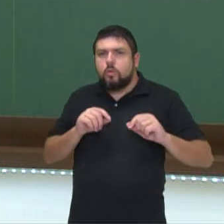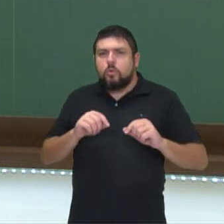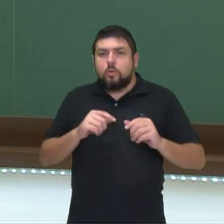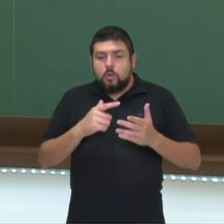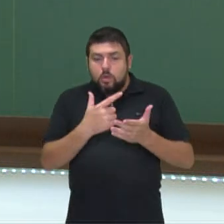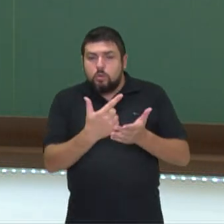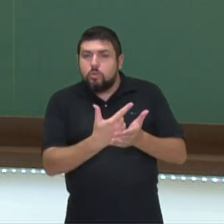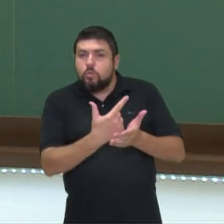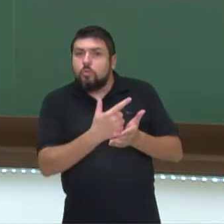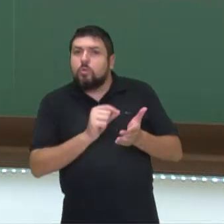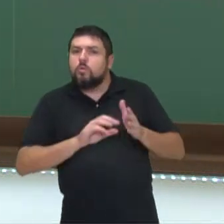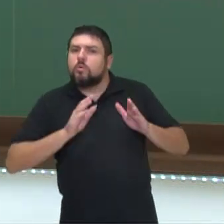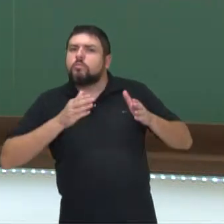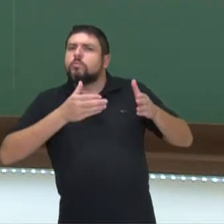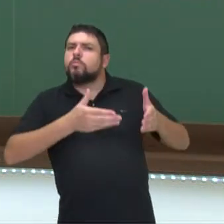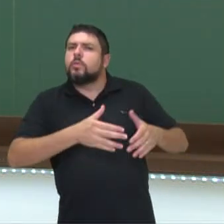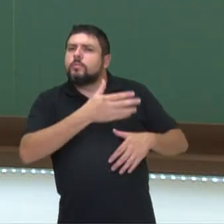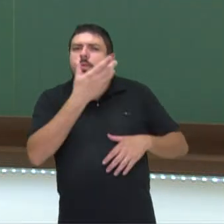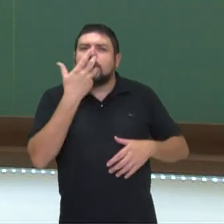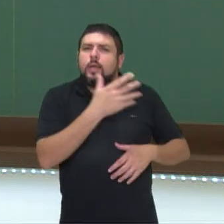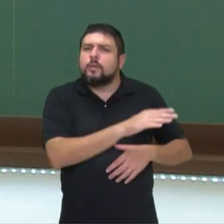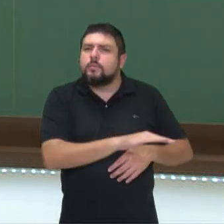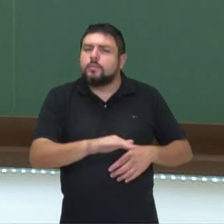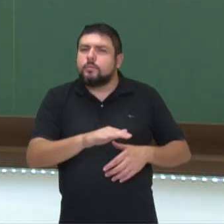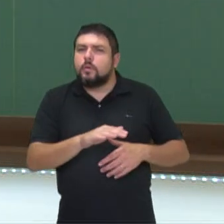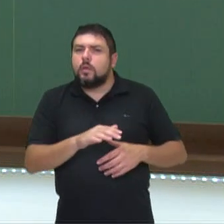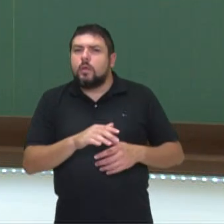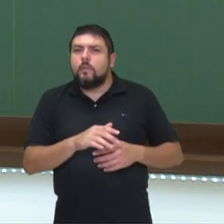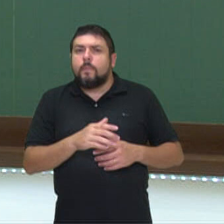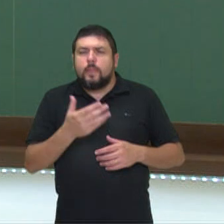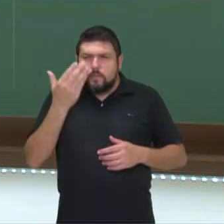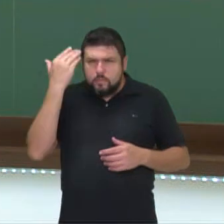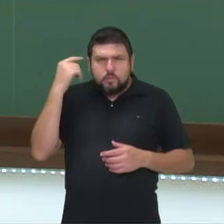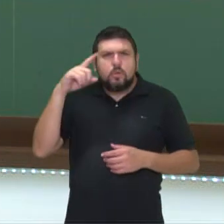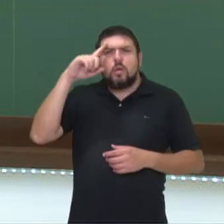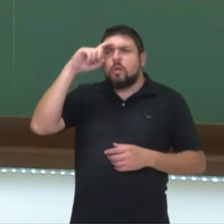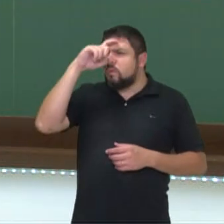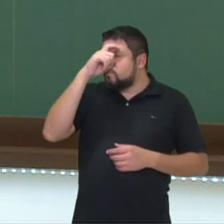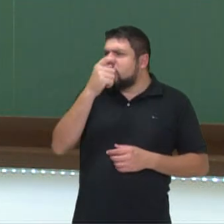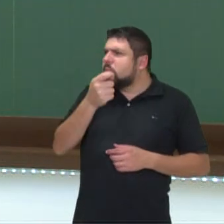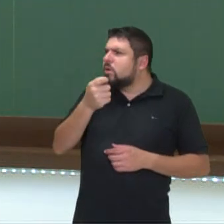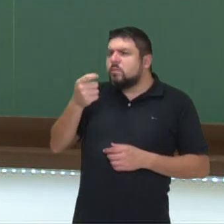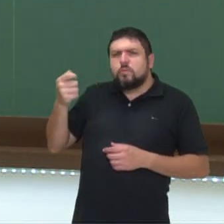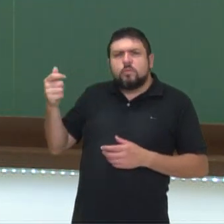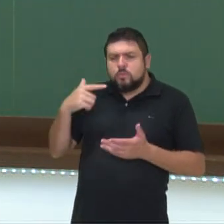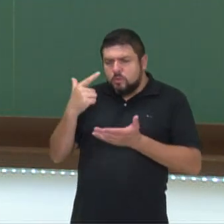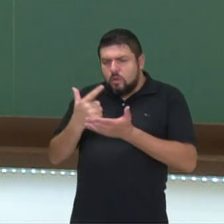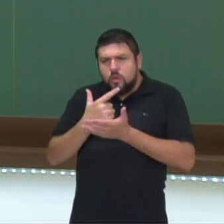infantil, era um dos poucos livros que eram encontrados no Brasil para esse público.